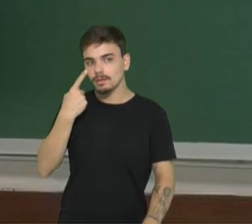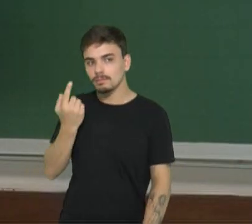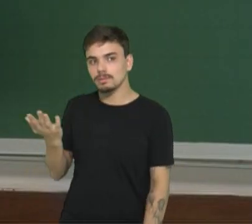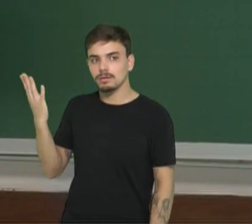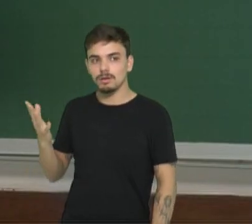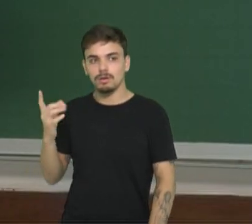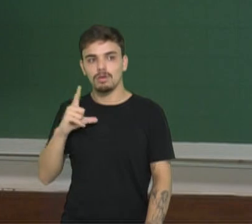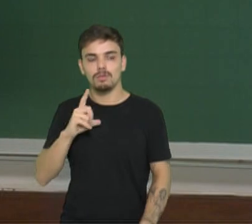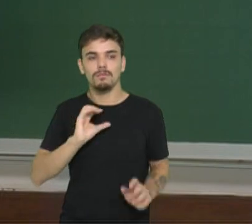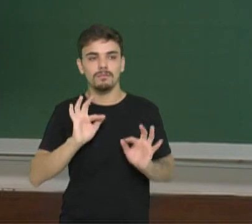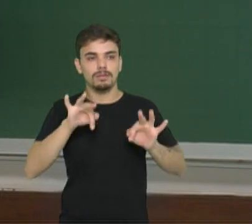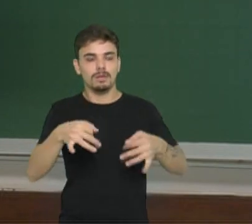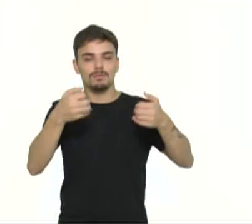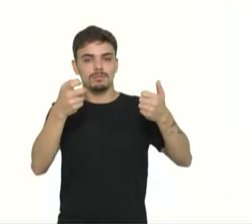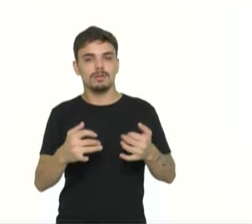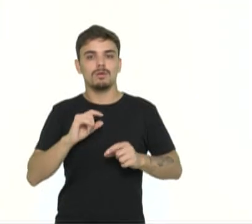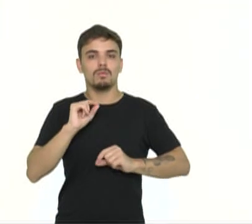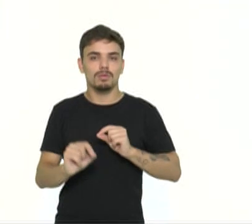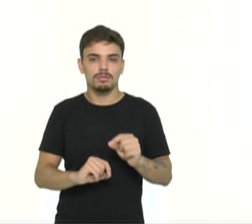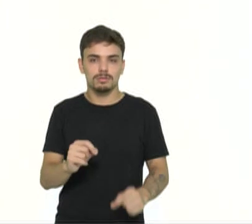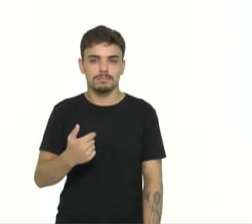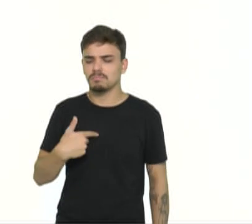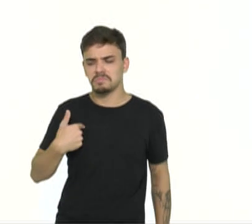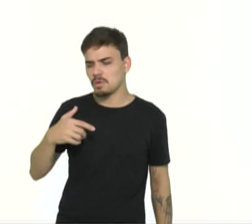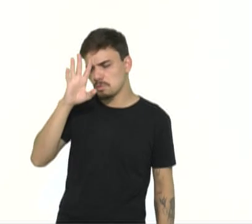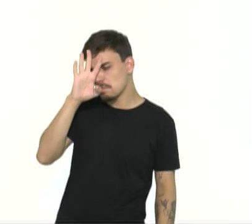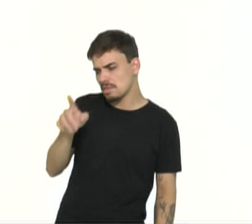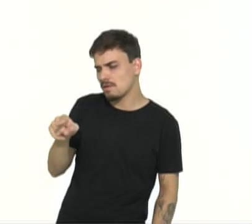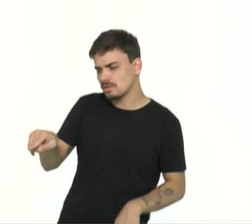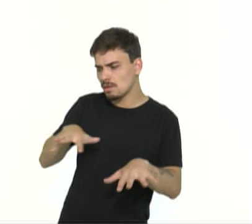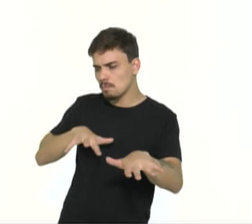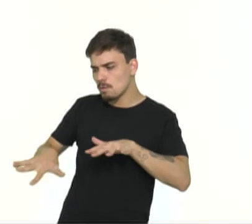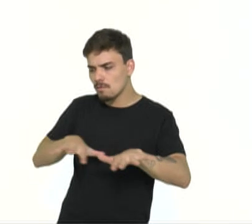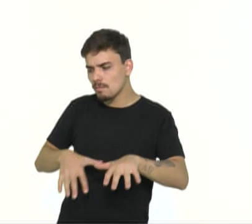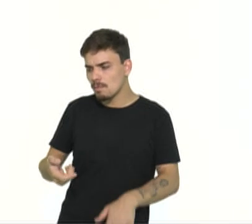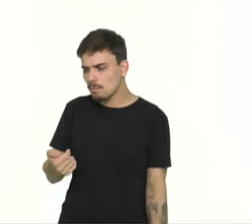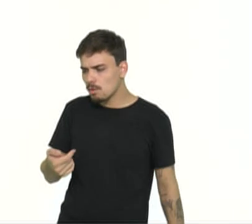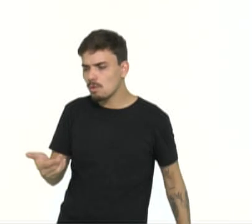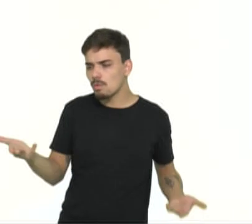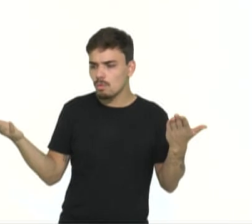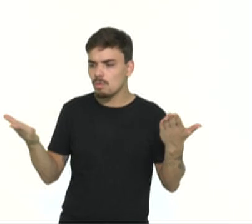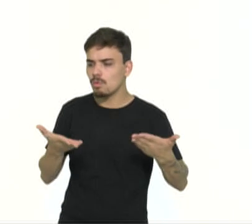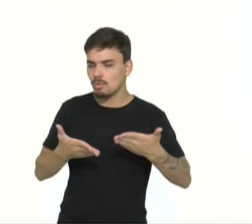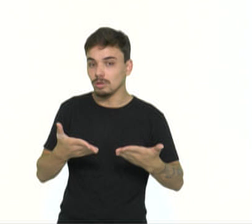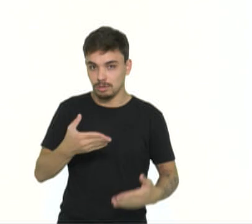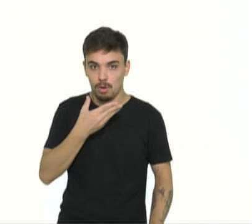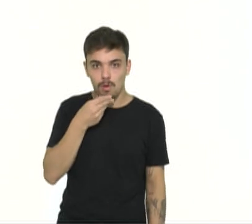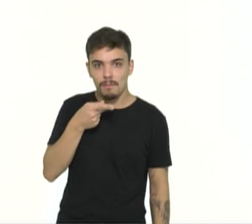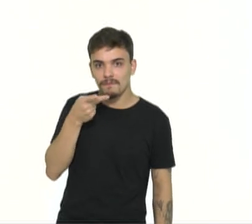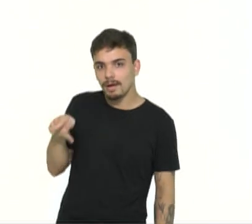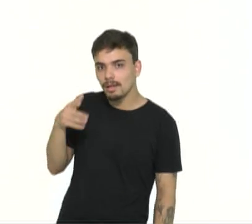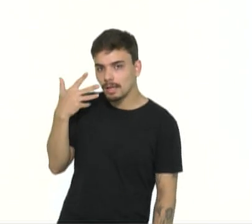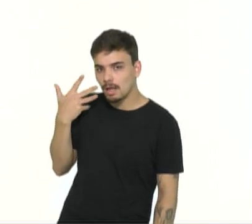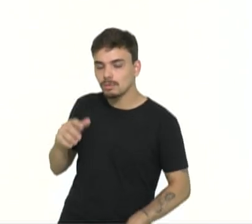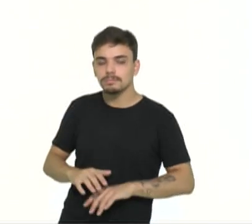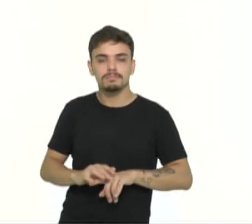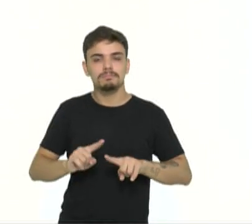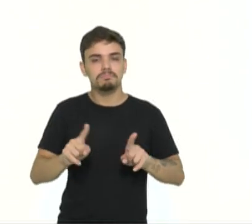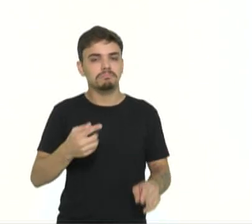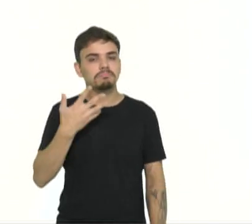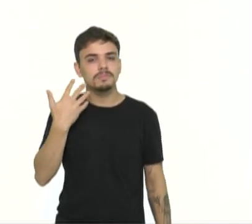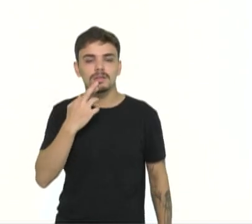da tirinha, né, diz o seguinte, ó. Não mandei você se movimentar um pouco hoje? O John falando lá pro Garfield. E o